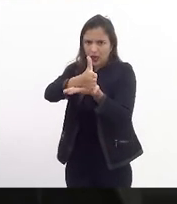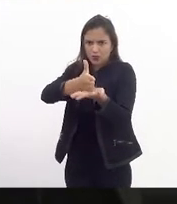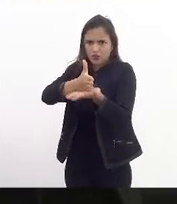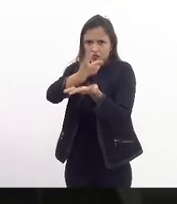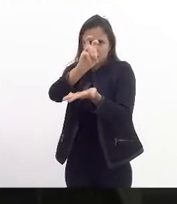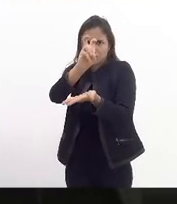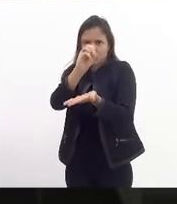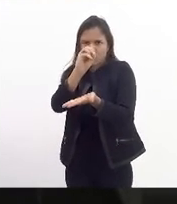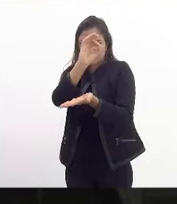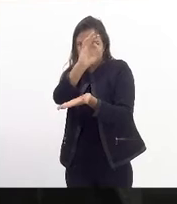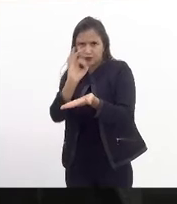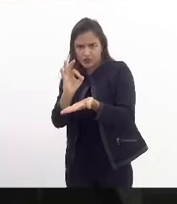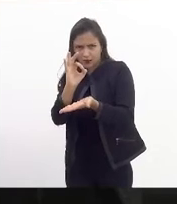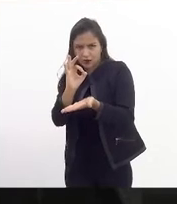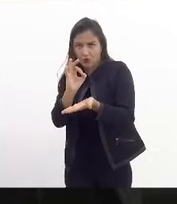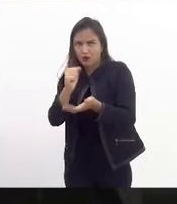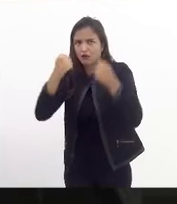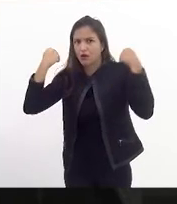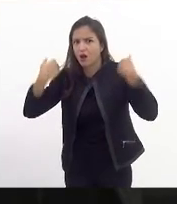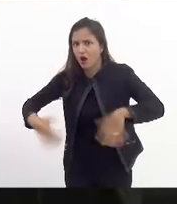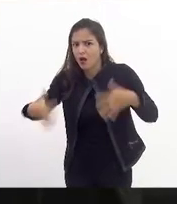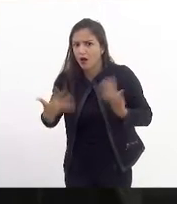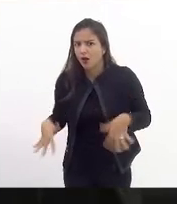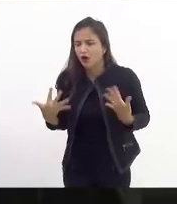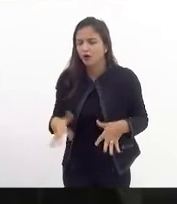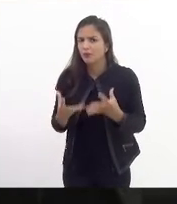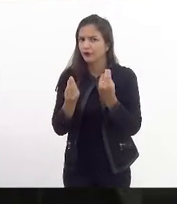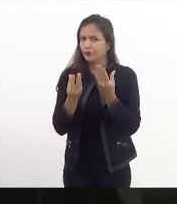avassalador, avassalador.